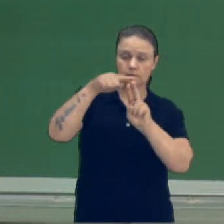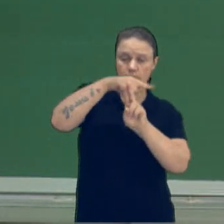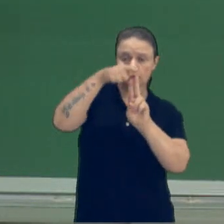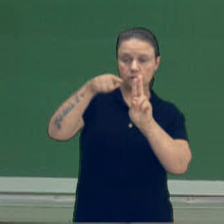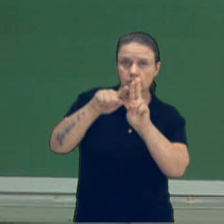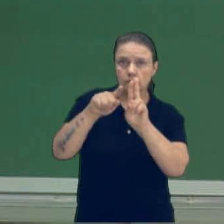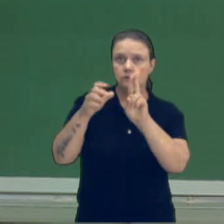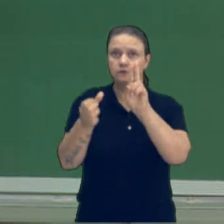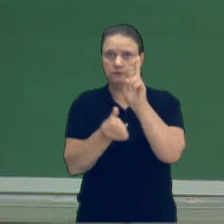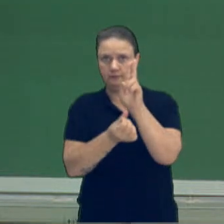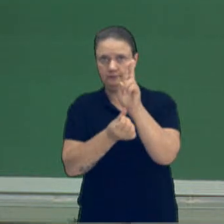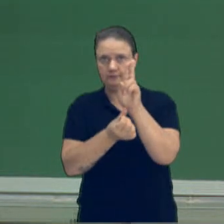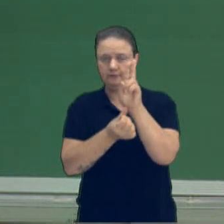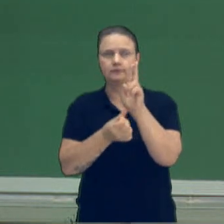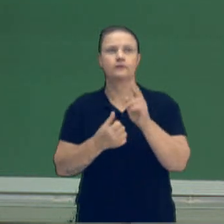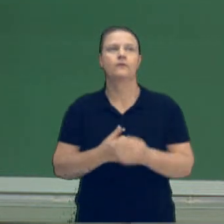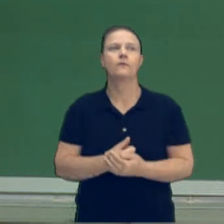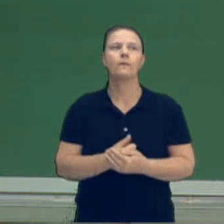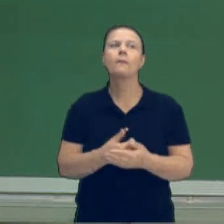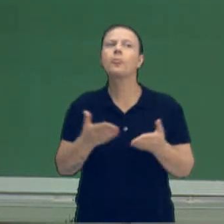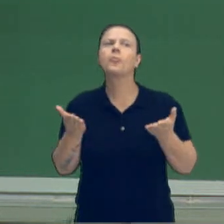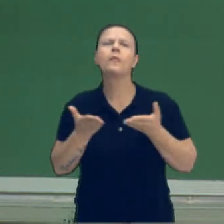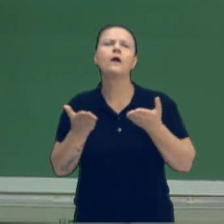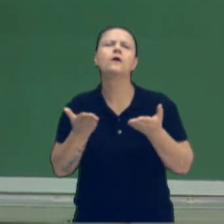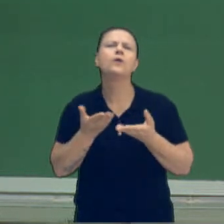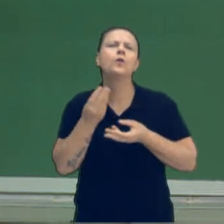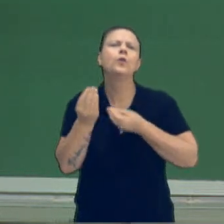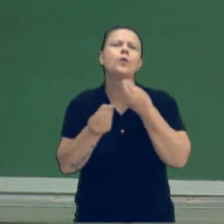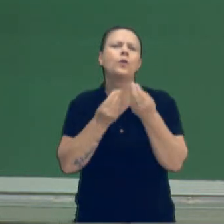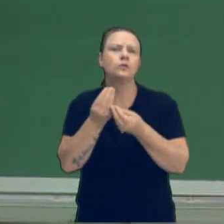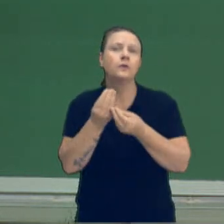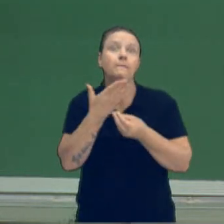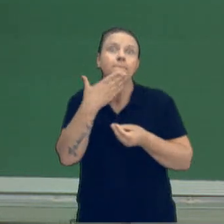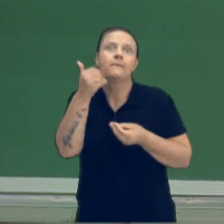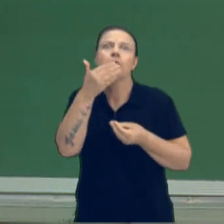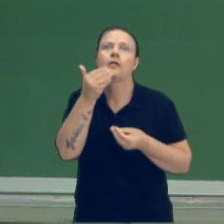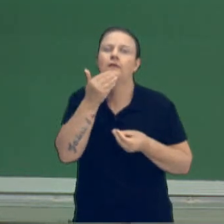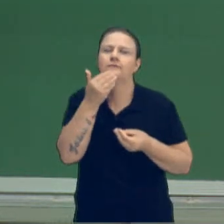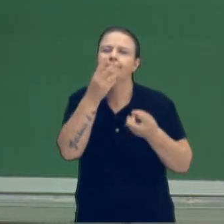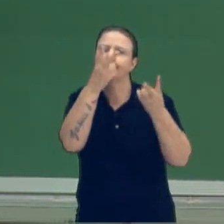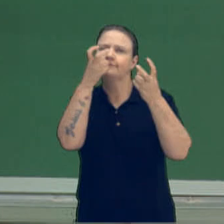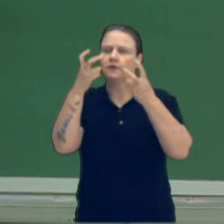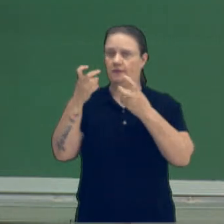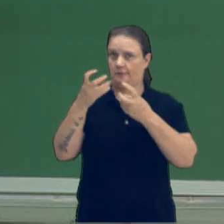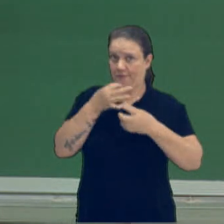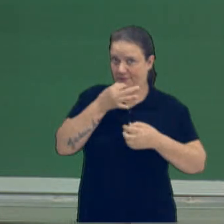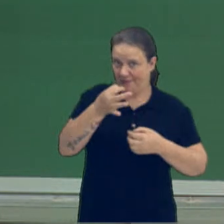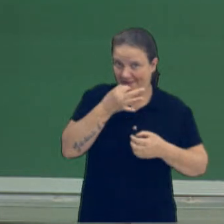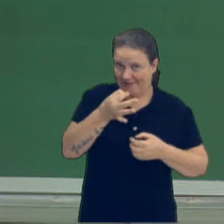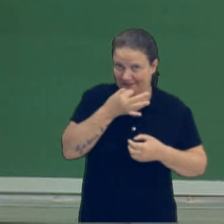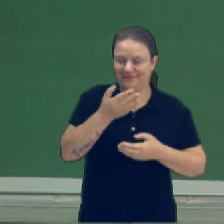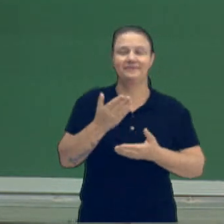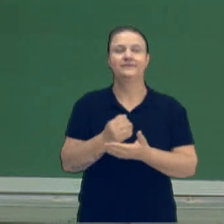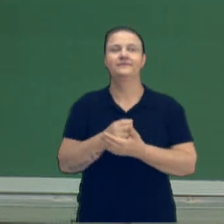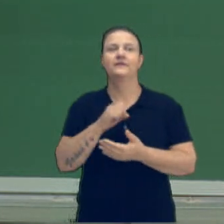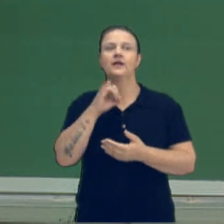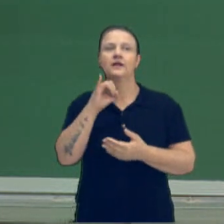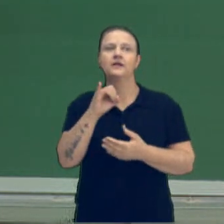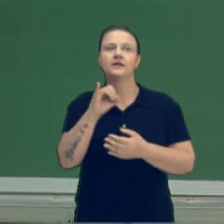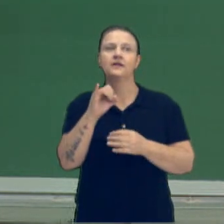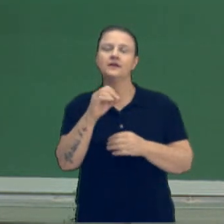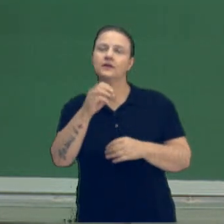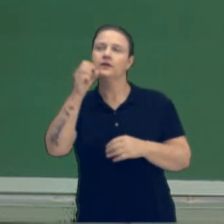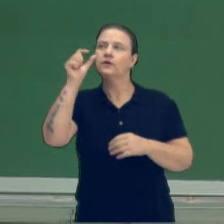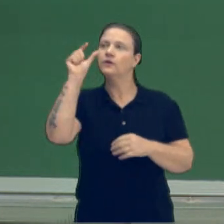vou ter que... Então, tem que ver qual vai ser o melhor caminho que a gente vai andar, tá? Eu vou dar uma sugestão. Se a gente estiver andando, então, aqui